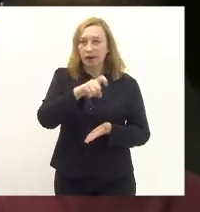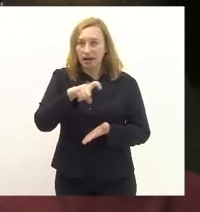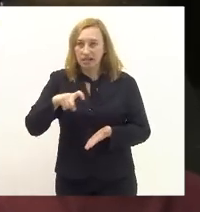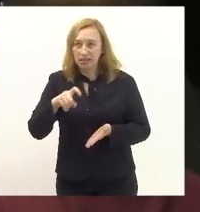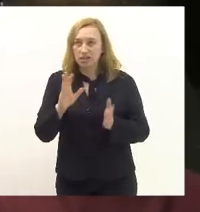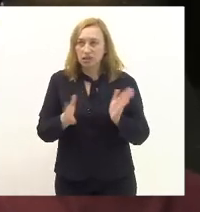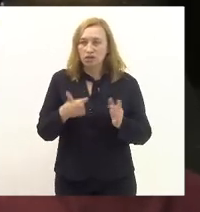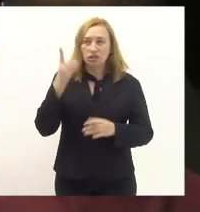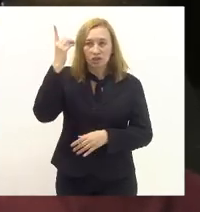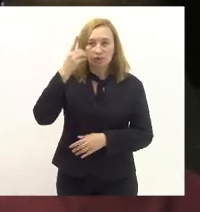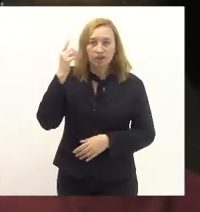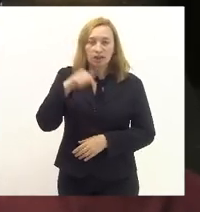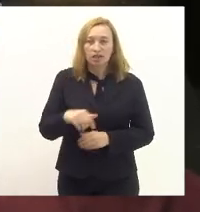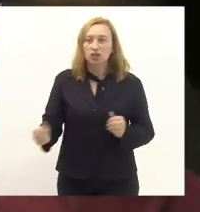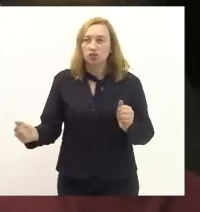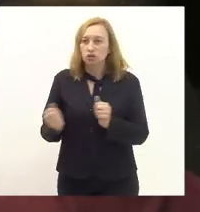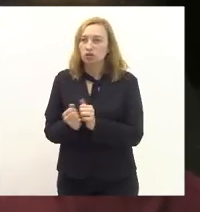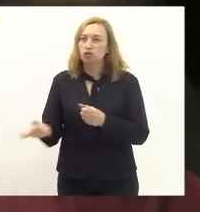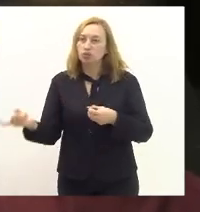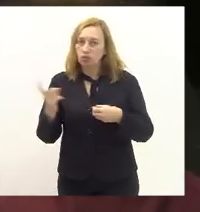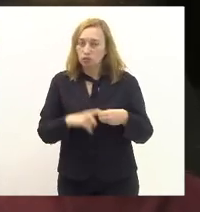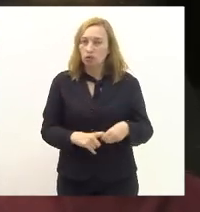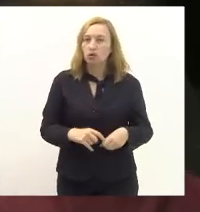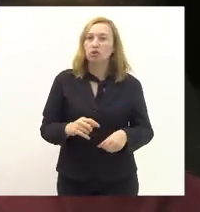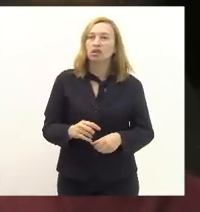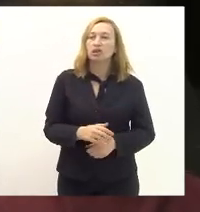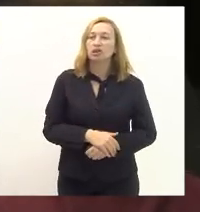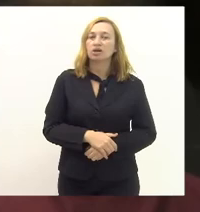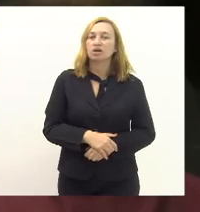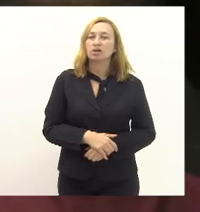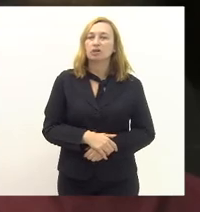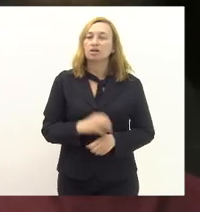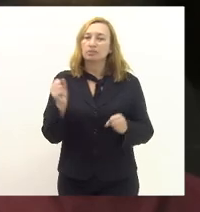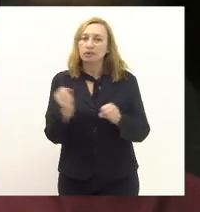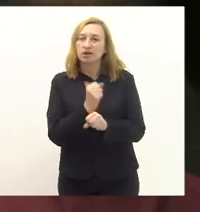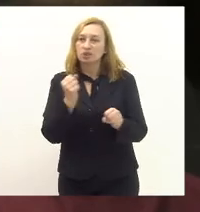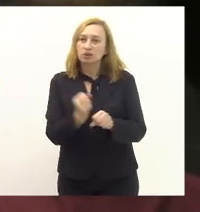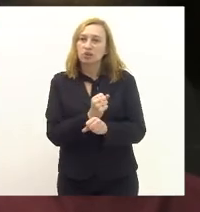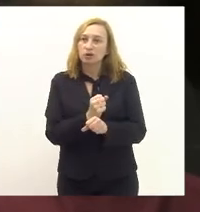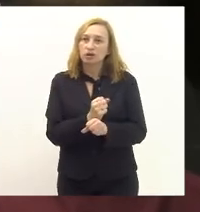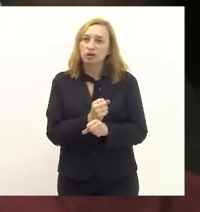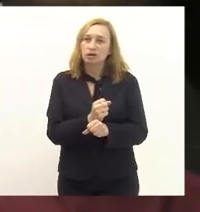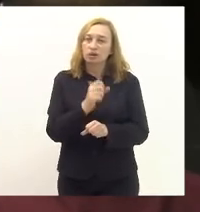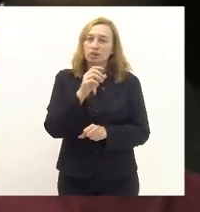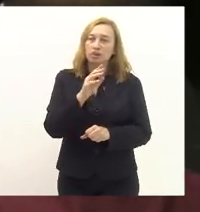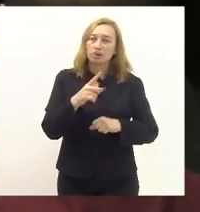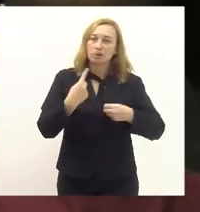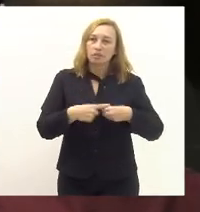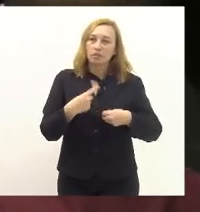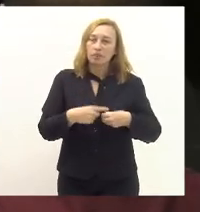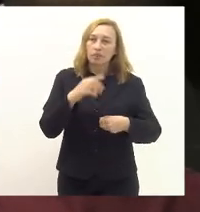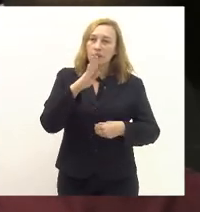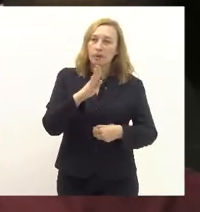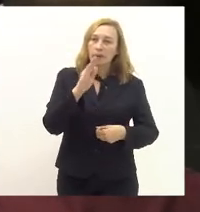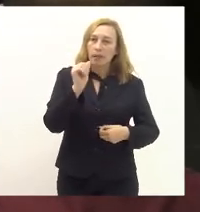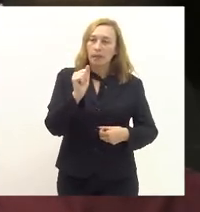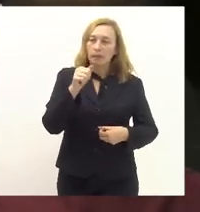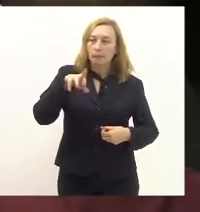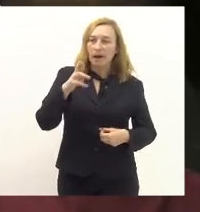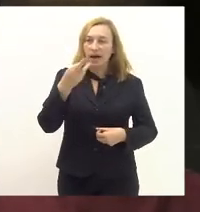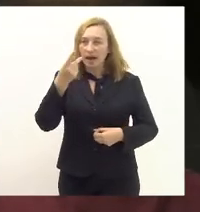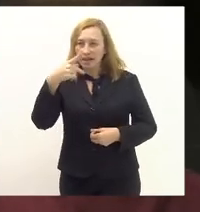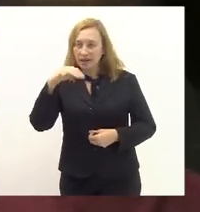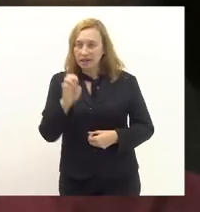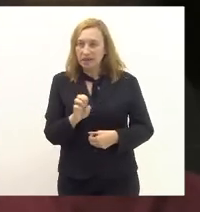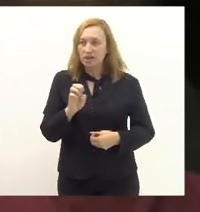hoje é deputado aqui conosco, voltou à Assembleia, pelas obras do bairro Parque Olímpico. Nós estivemos